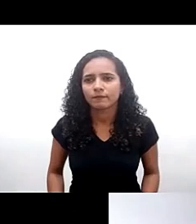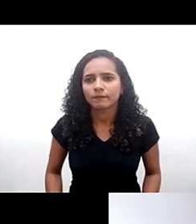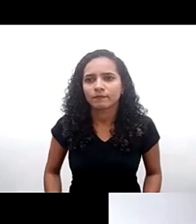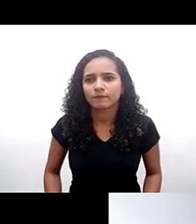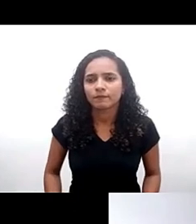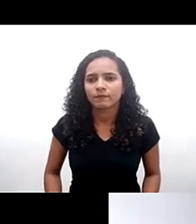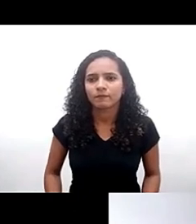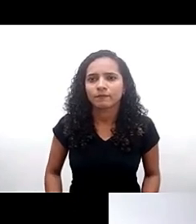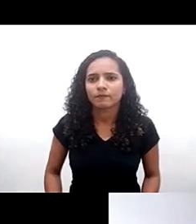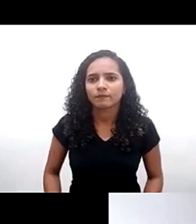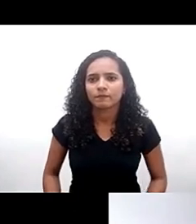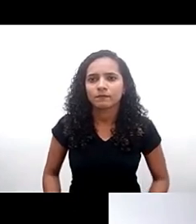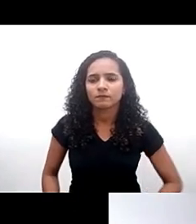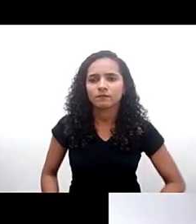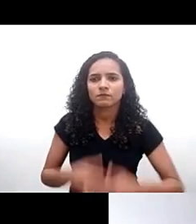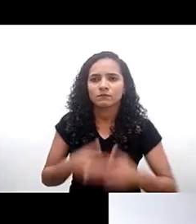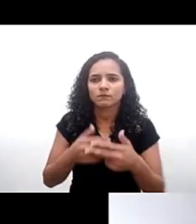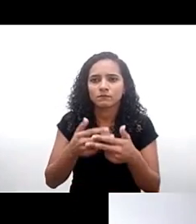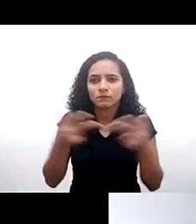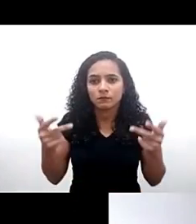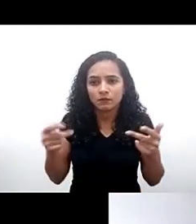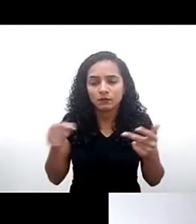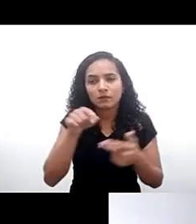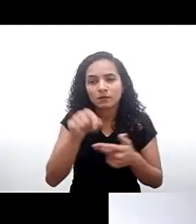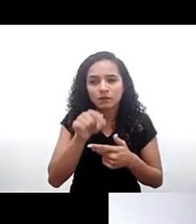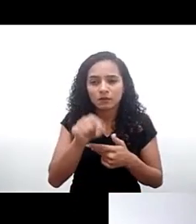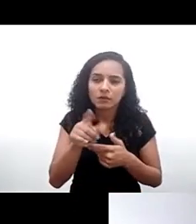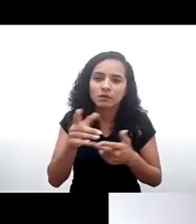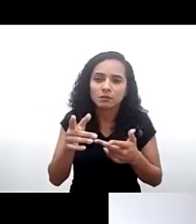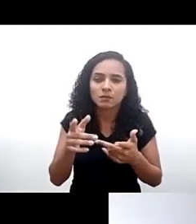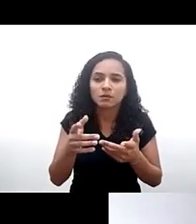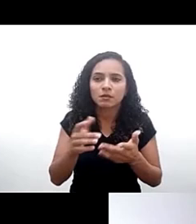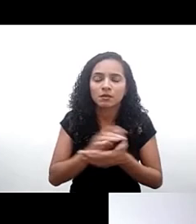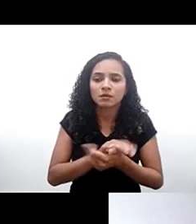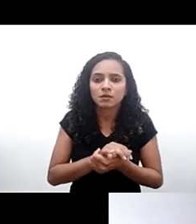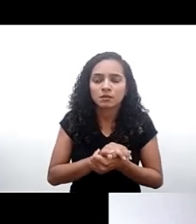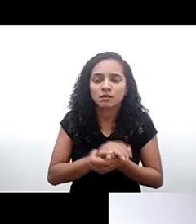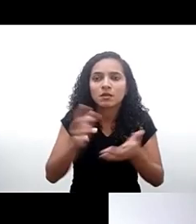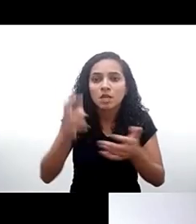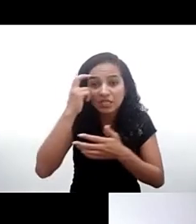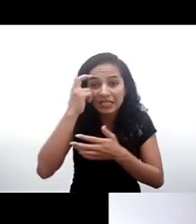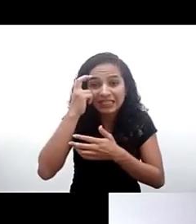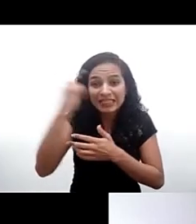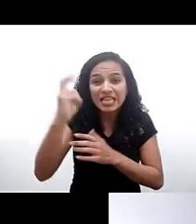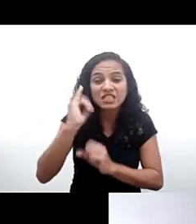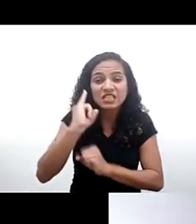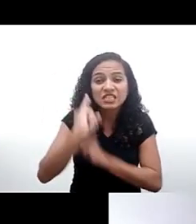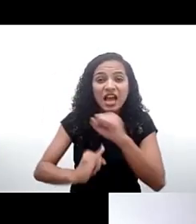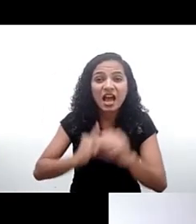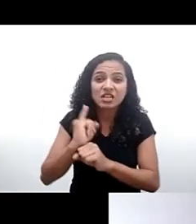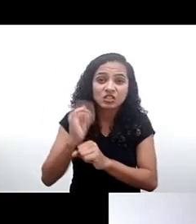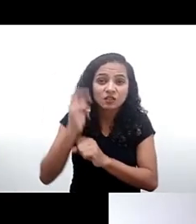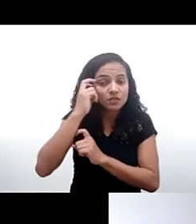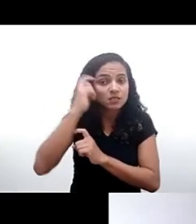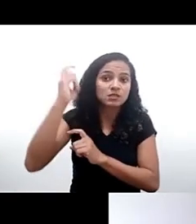com esses serviços e também social e sociedade, que gostaria já de trazer e provocar,